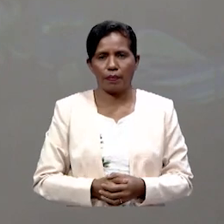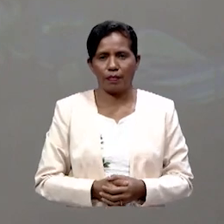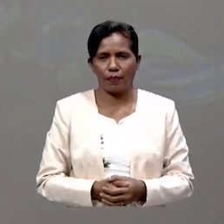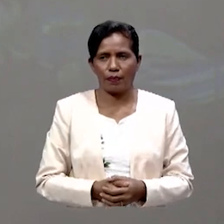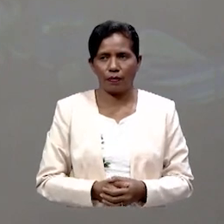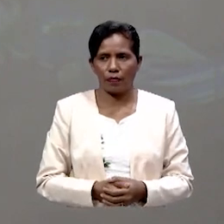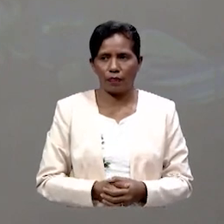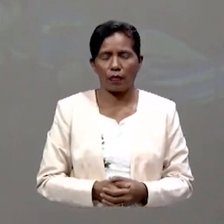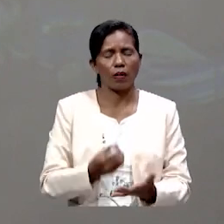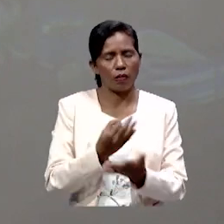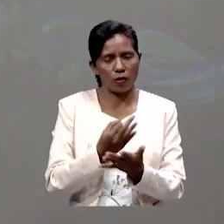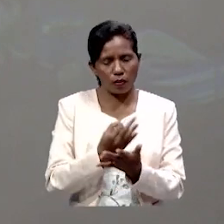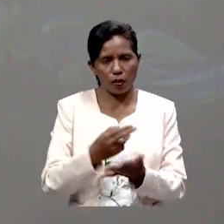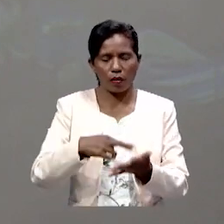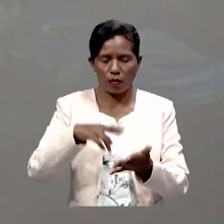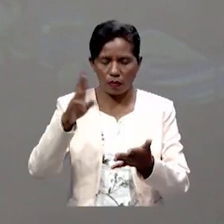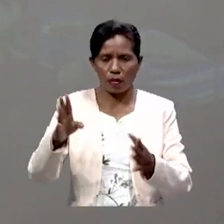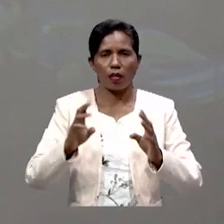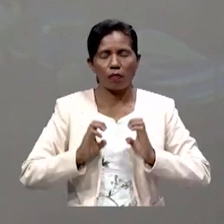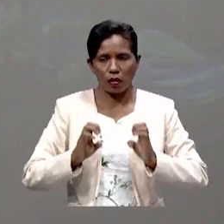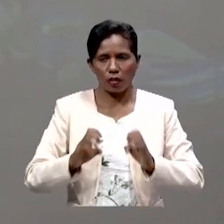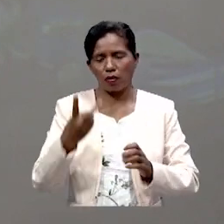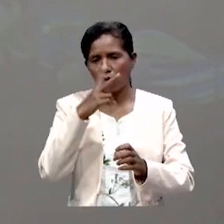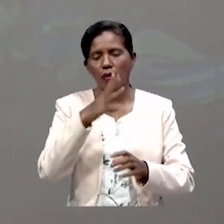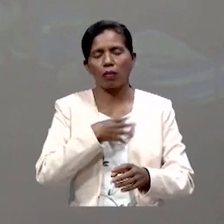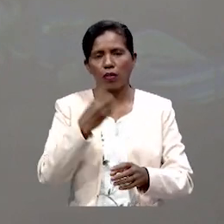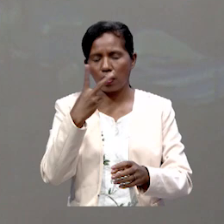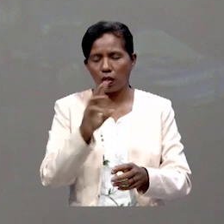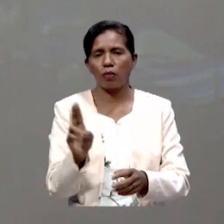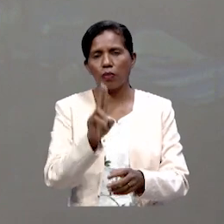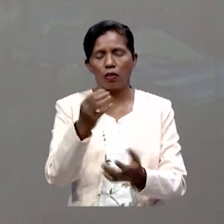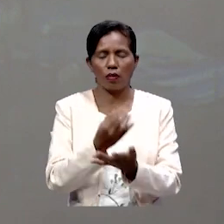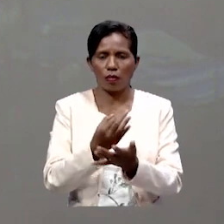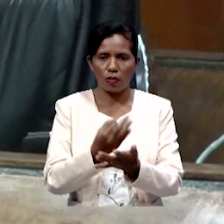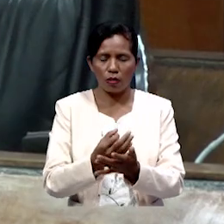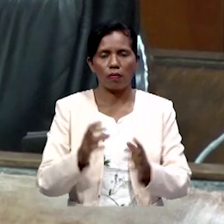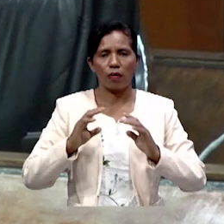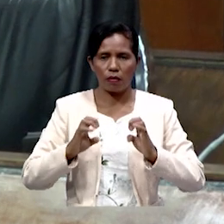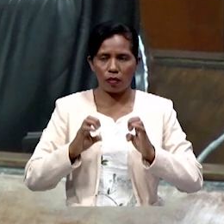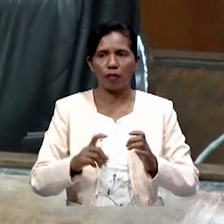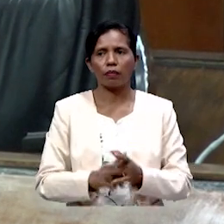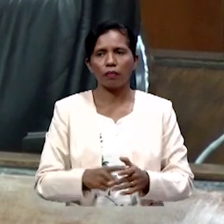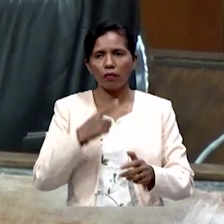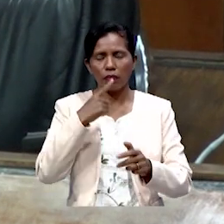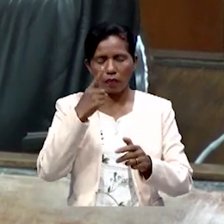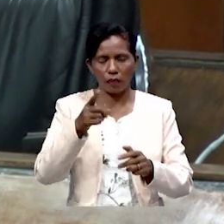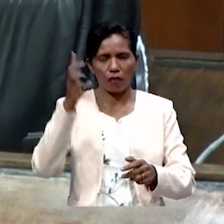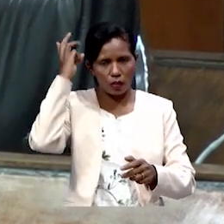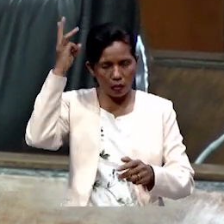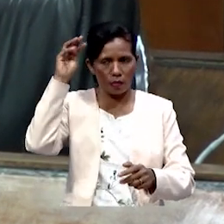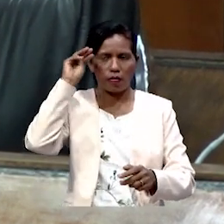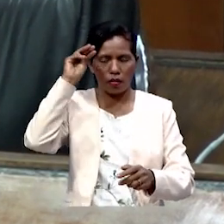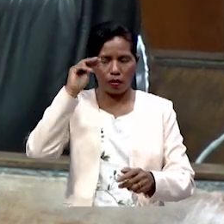O orçamento foi aprovado com urgência. Eu gostaria de ver a execução também com urgência. A tamba preocupação né,